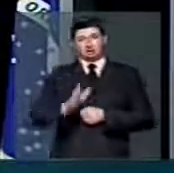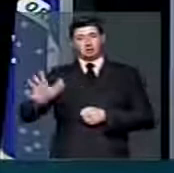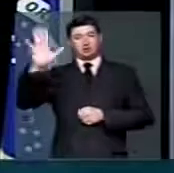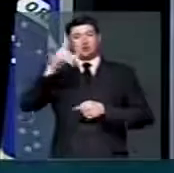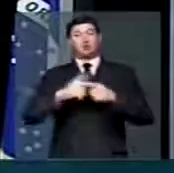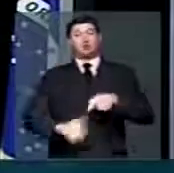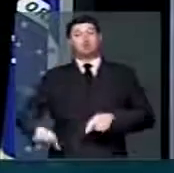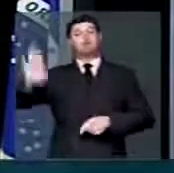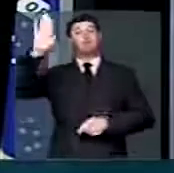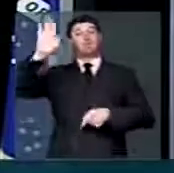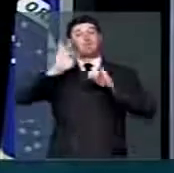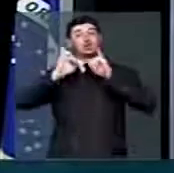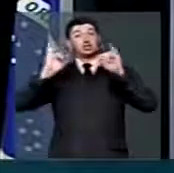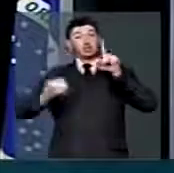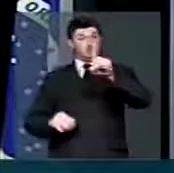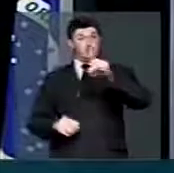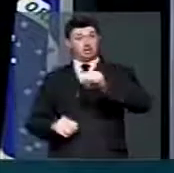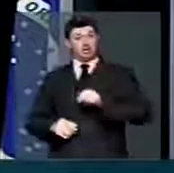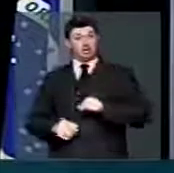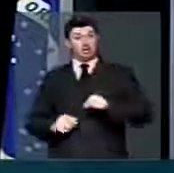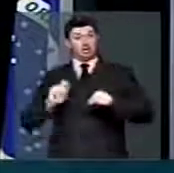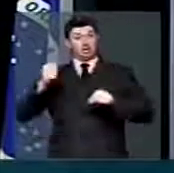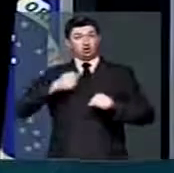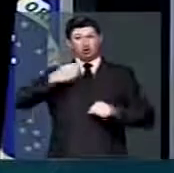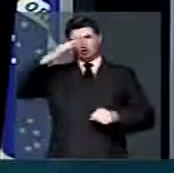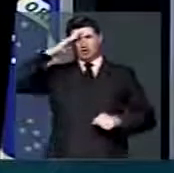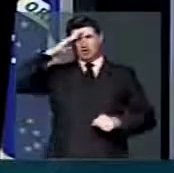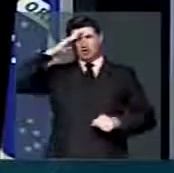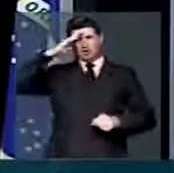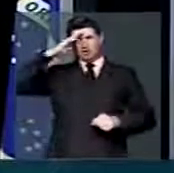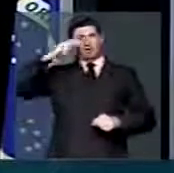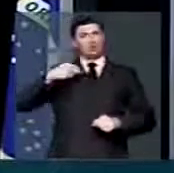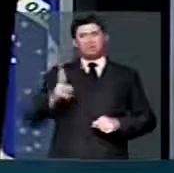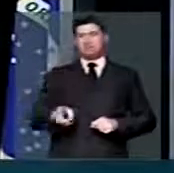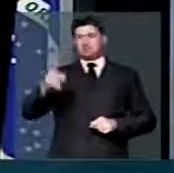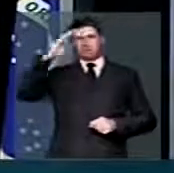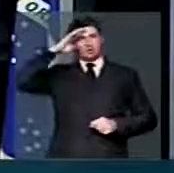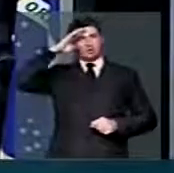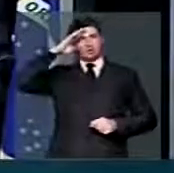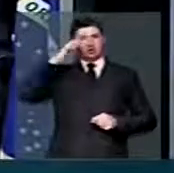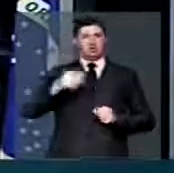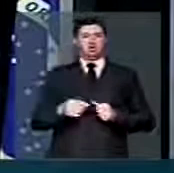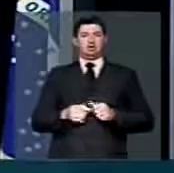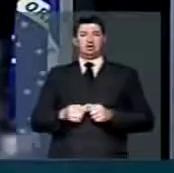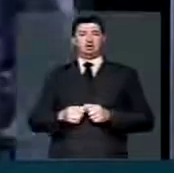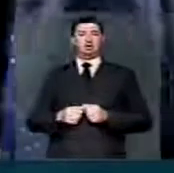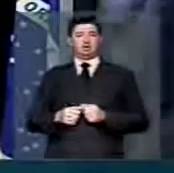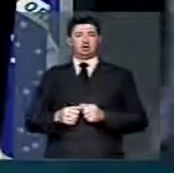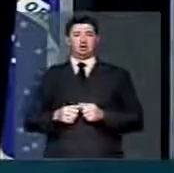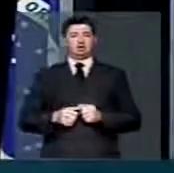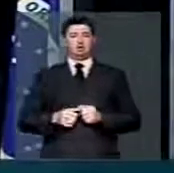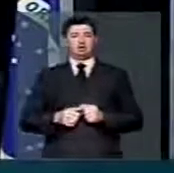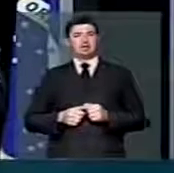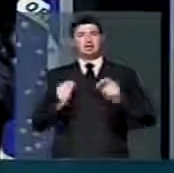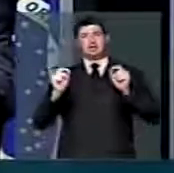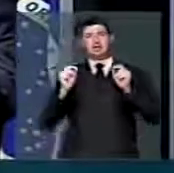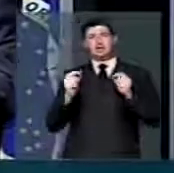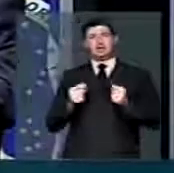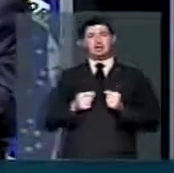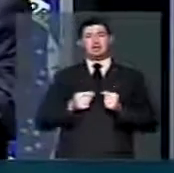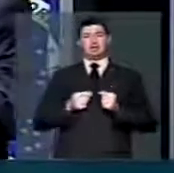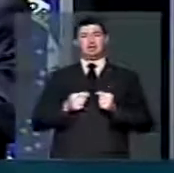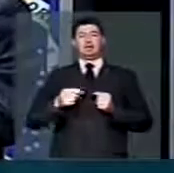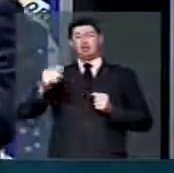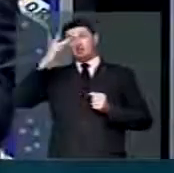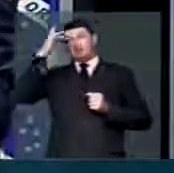porque foi promessa de campanha. Eu sou soldado, nunca deixei de ser soldado. Eu sou um soldado que